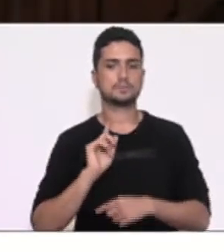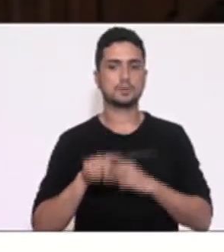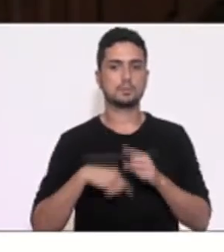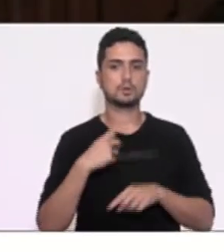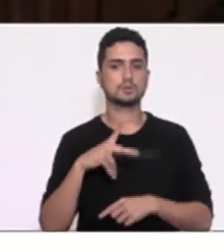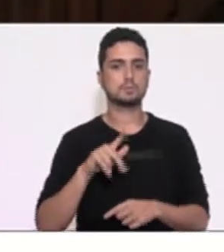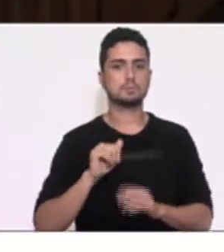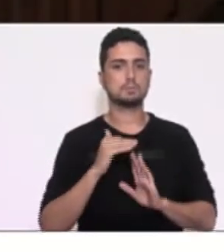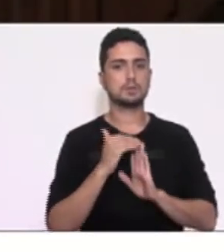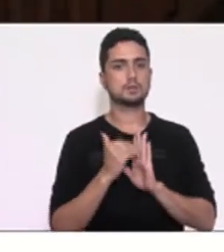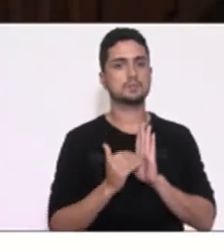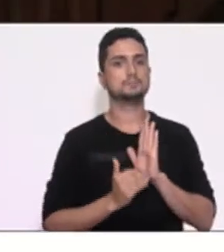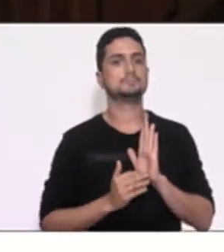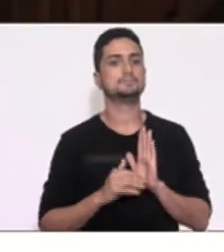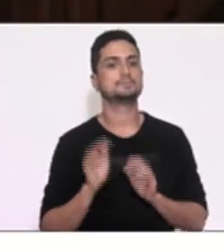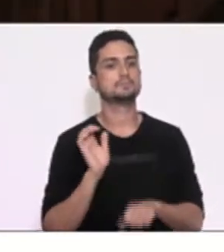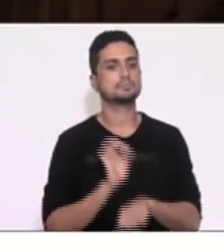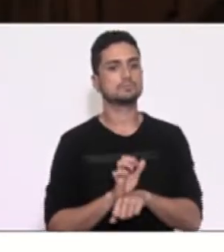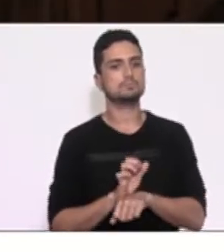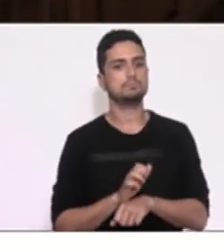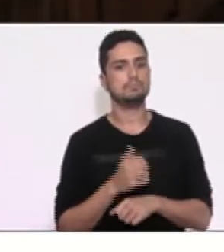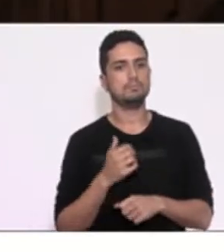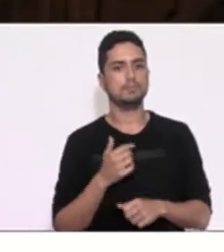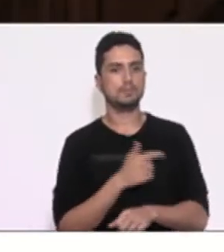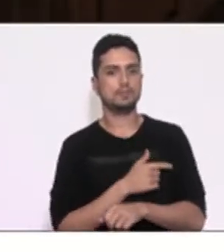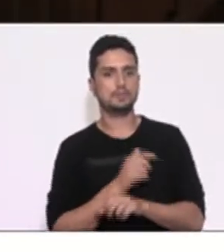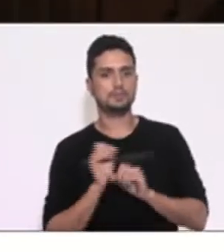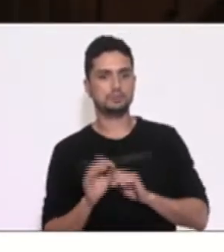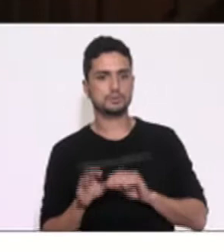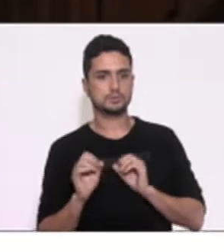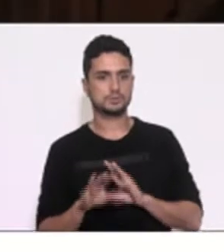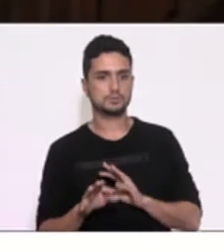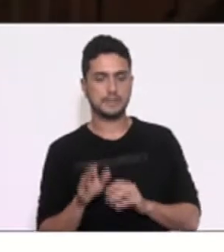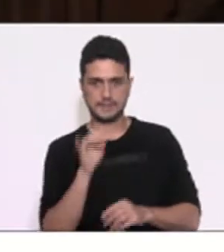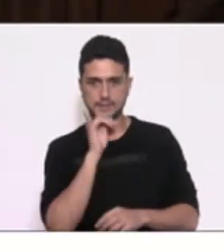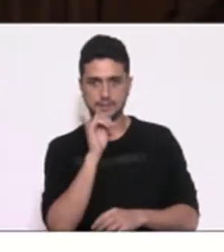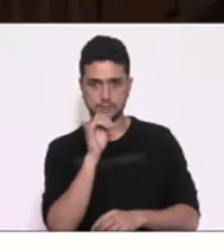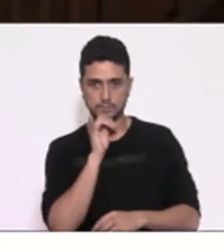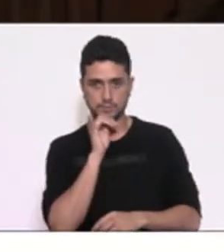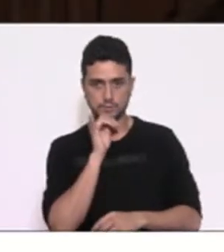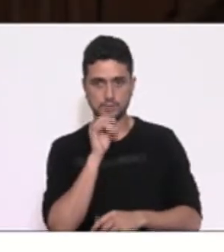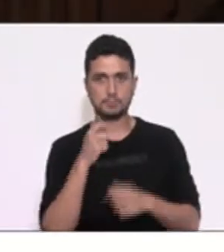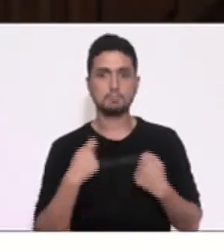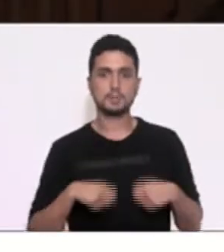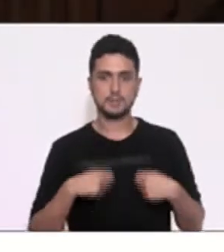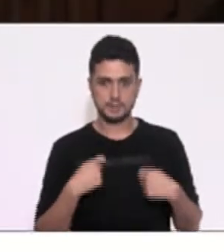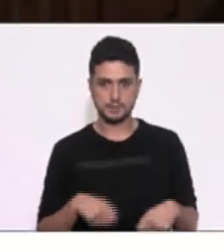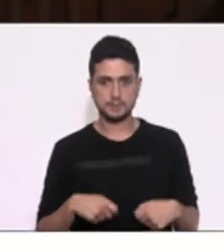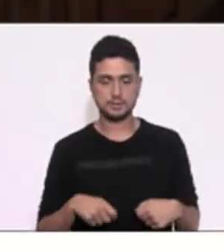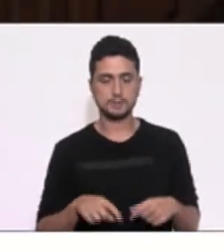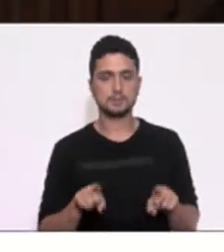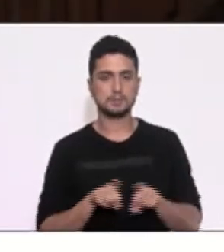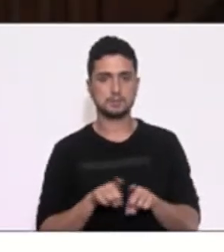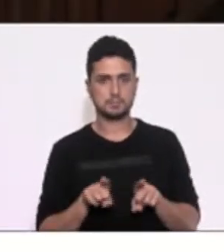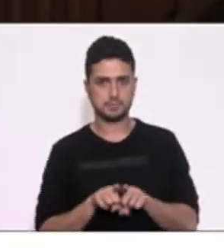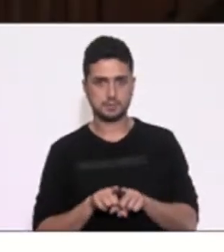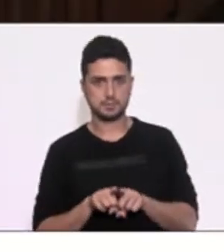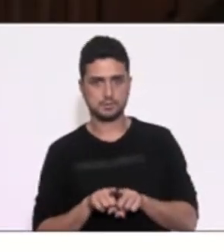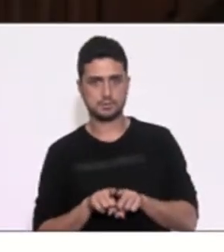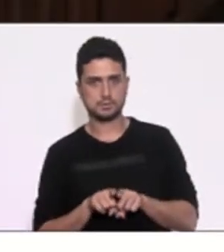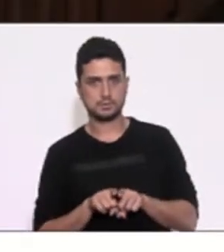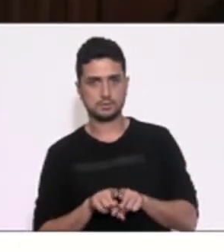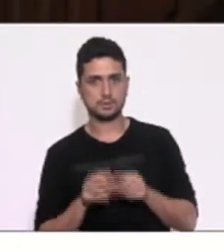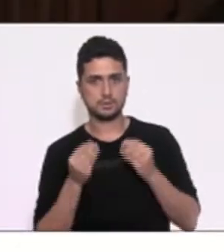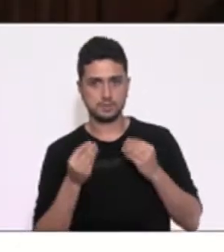Plano Estadual de Educação. Por exemplo, é preciso ainda garantir